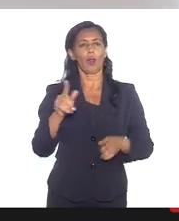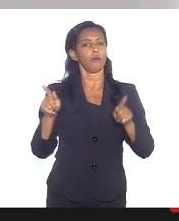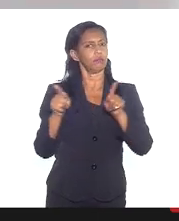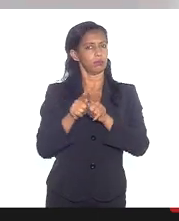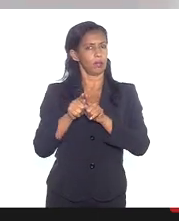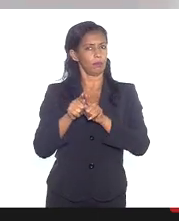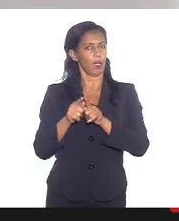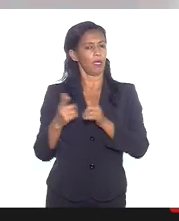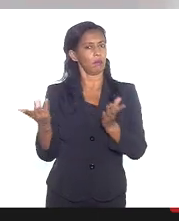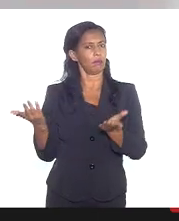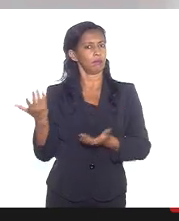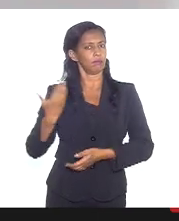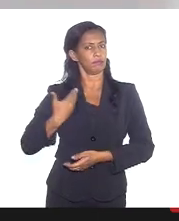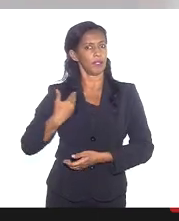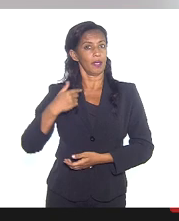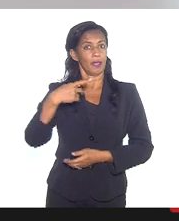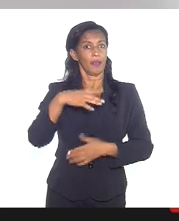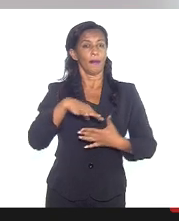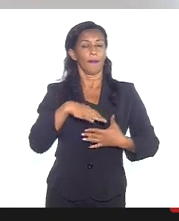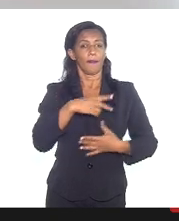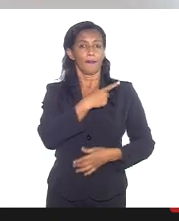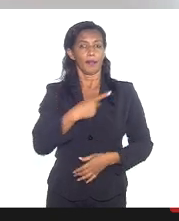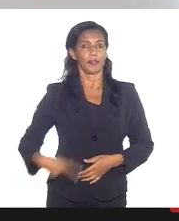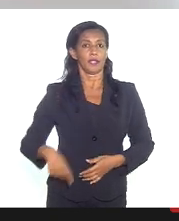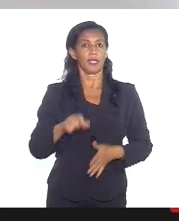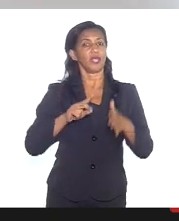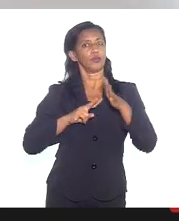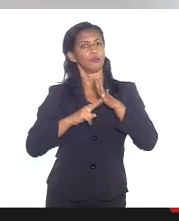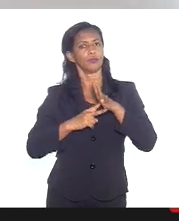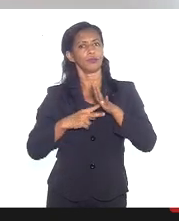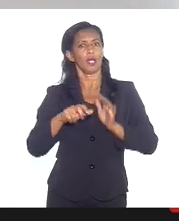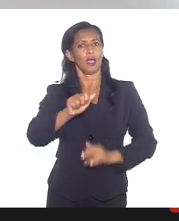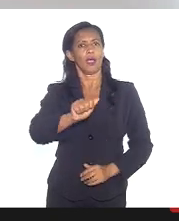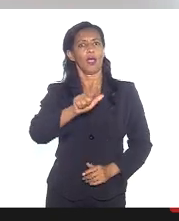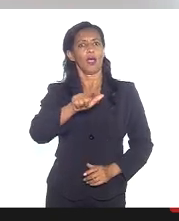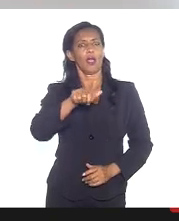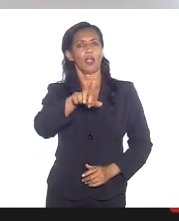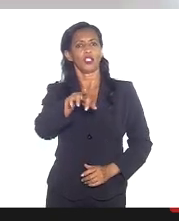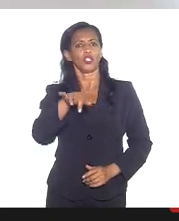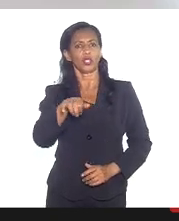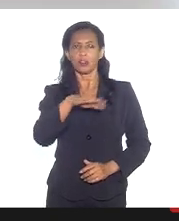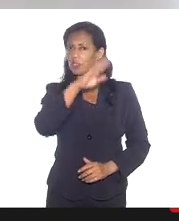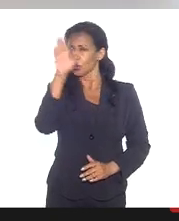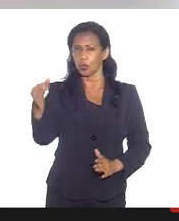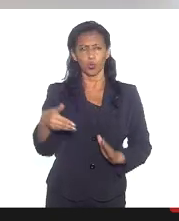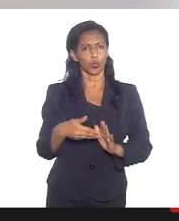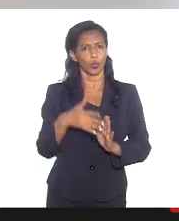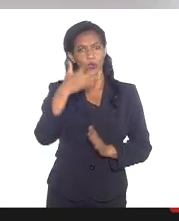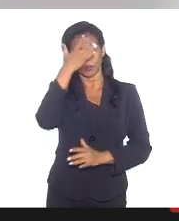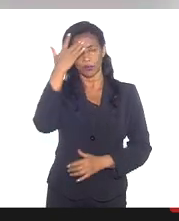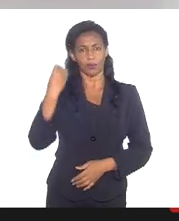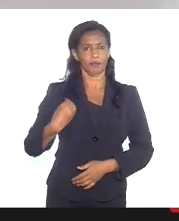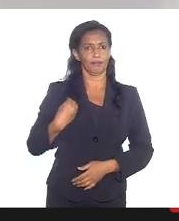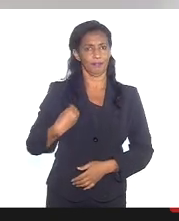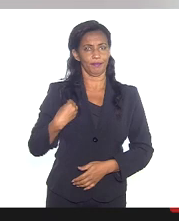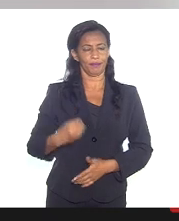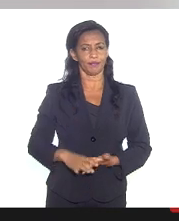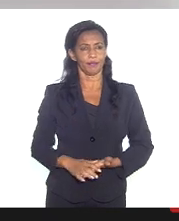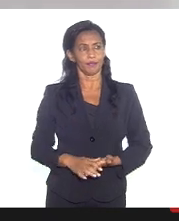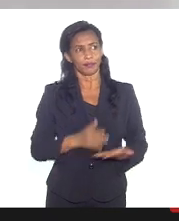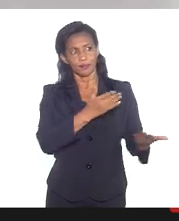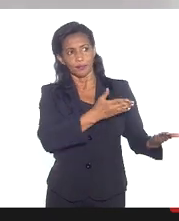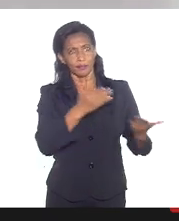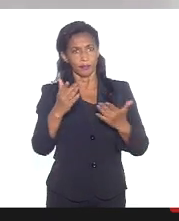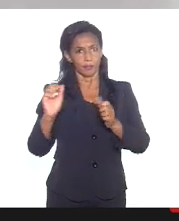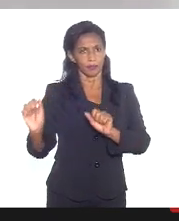todas as horas. Ao presidente do nosso sindicato, também, o Alexandre, tá, e todos os demais presentes. Fortunato, pode colocar a apresentação, por